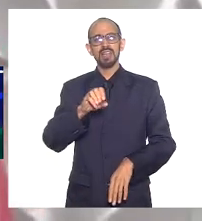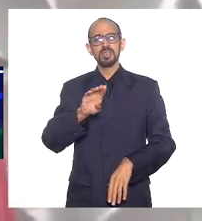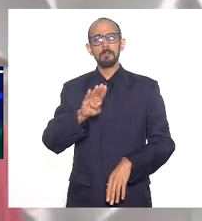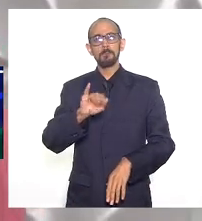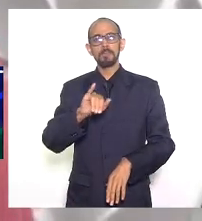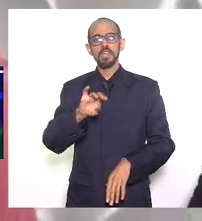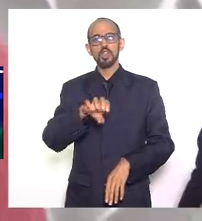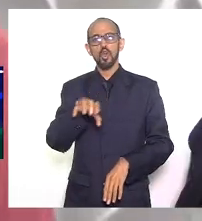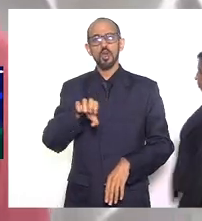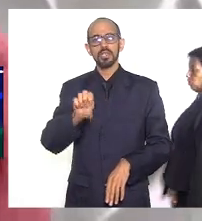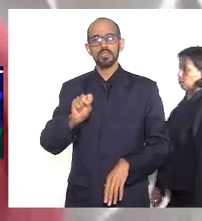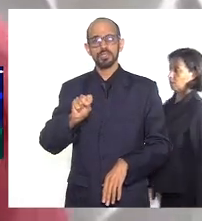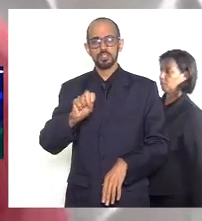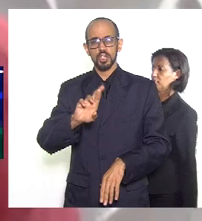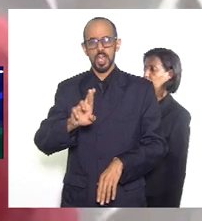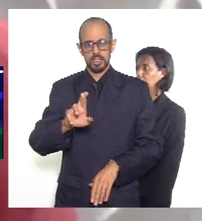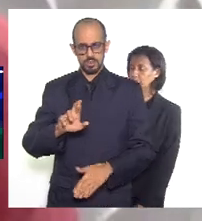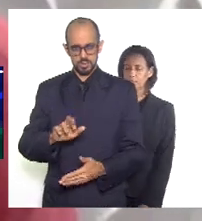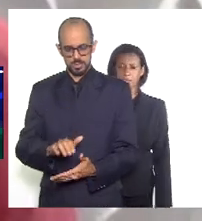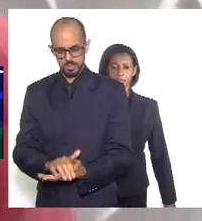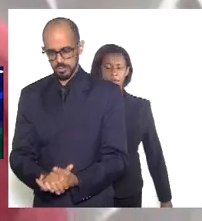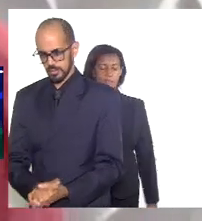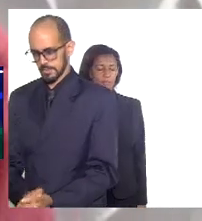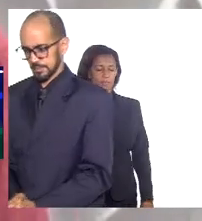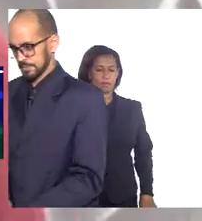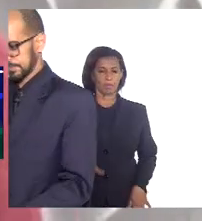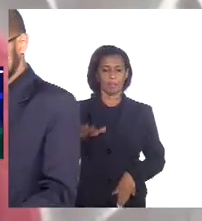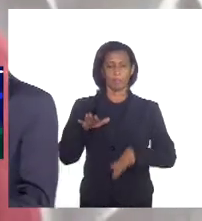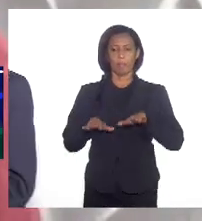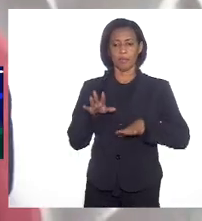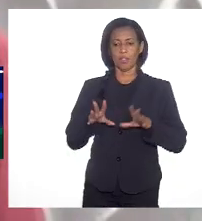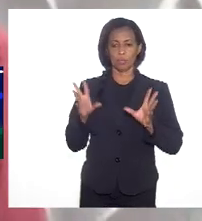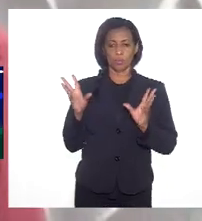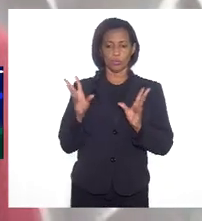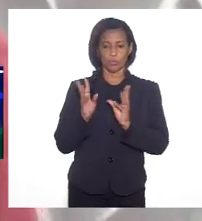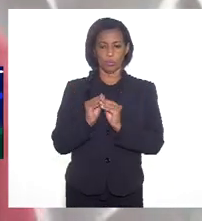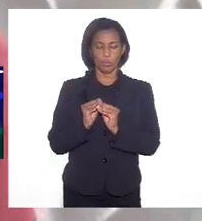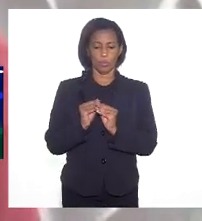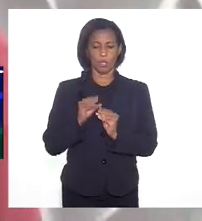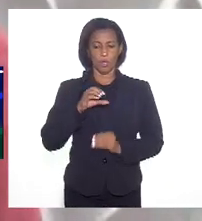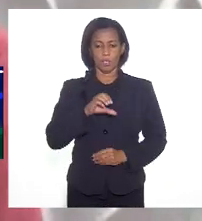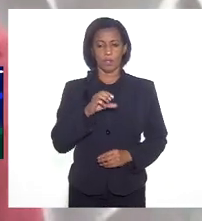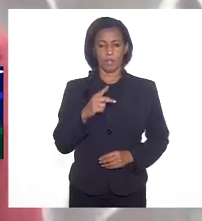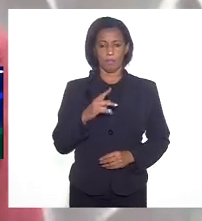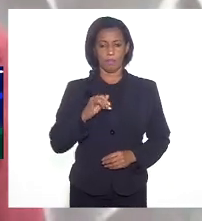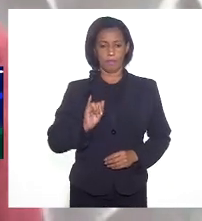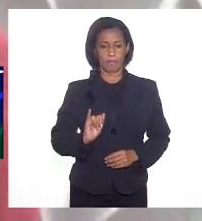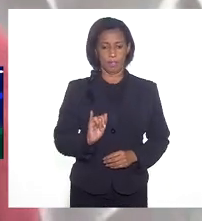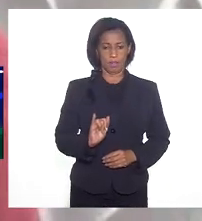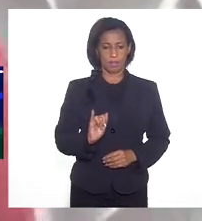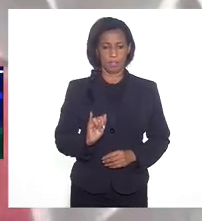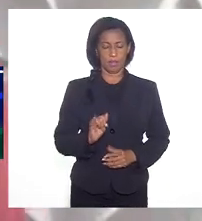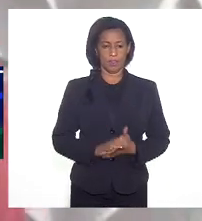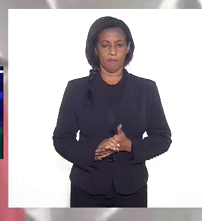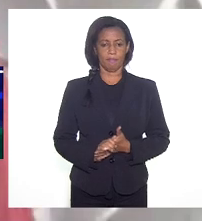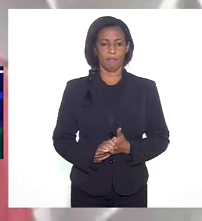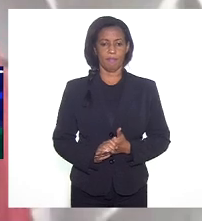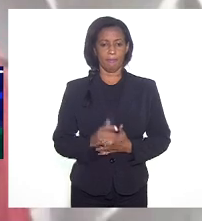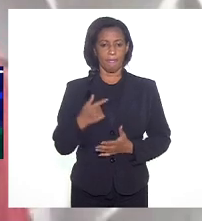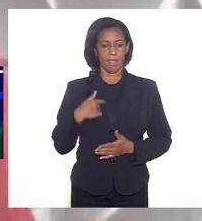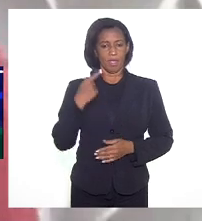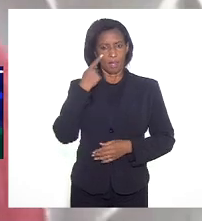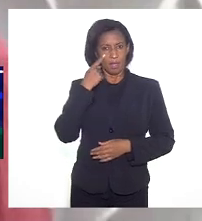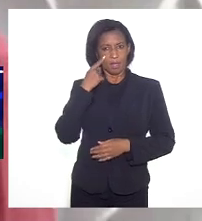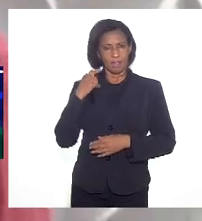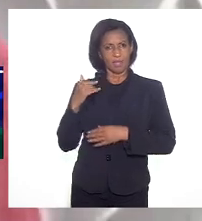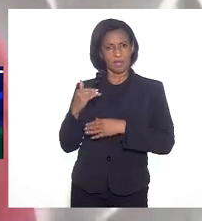reais então mesmo antes de concluída essa CPI exatamente pelos estudos que foram promovidos